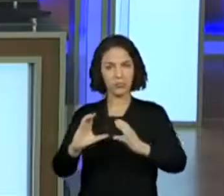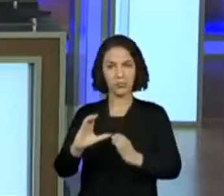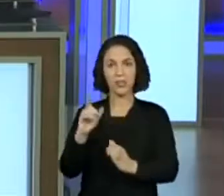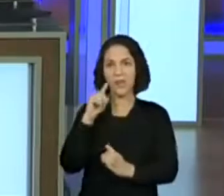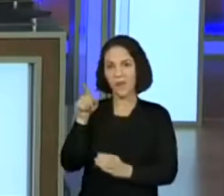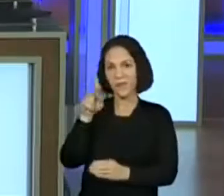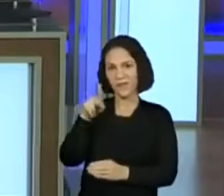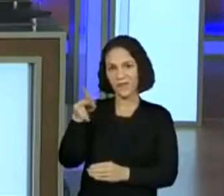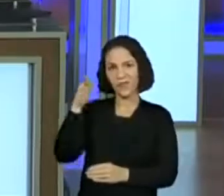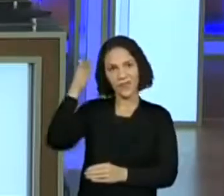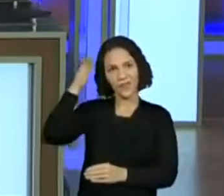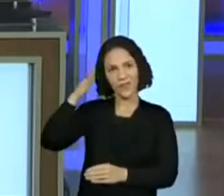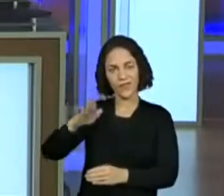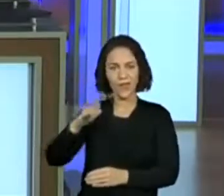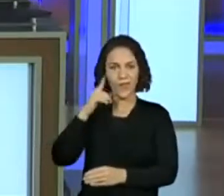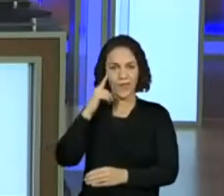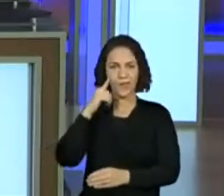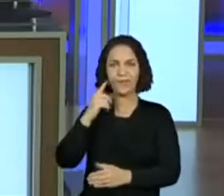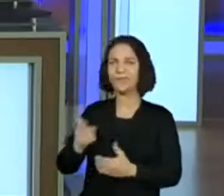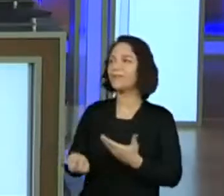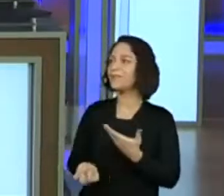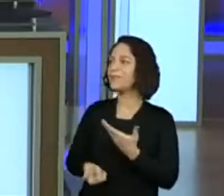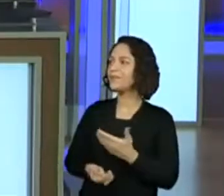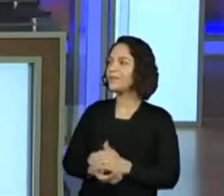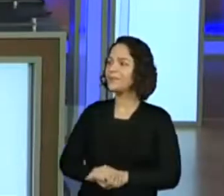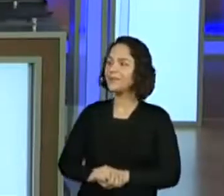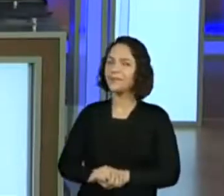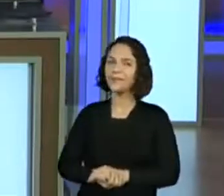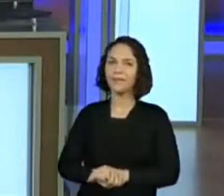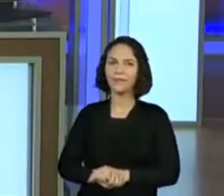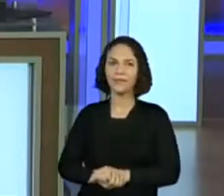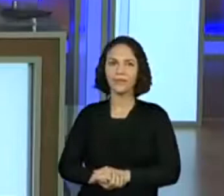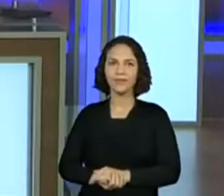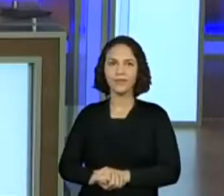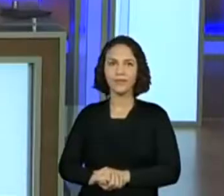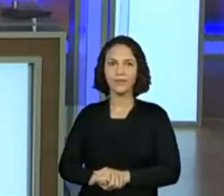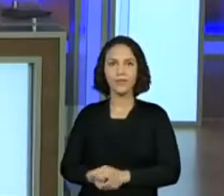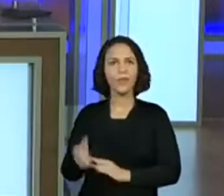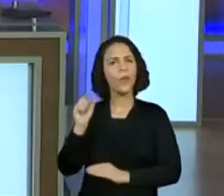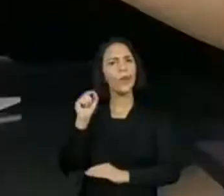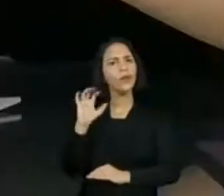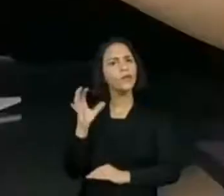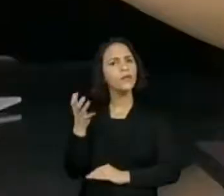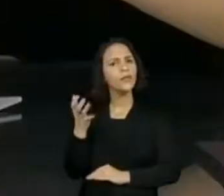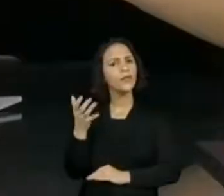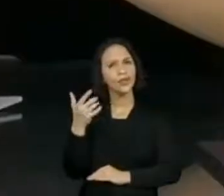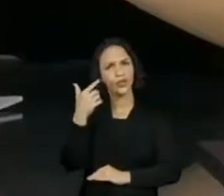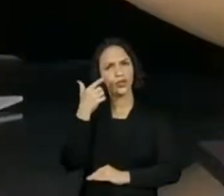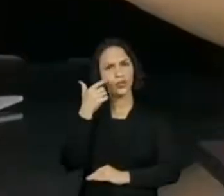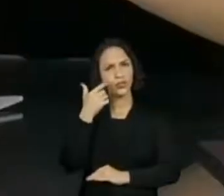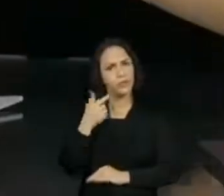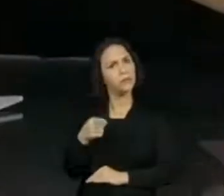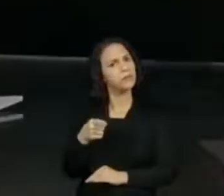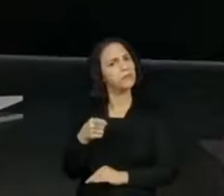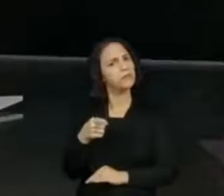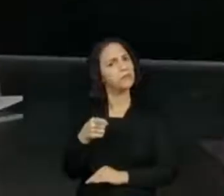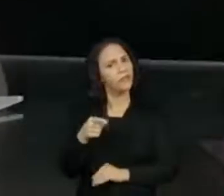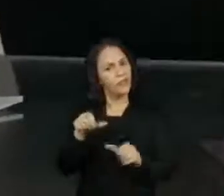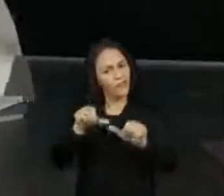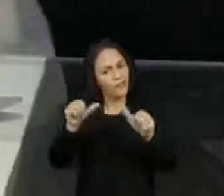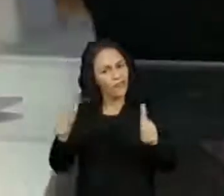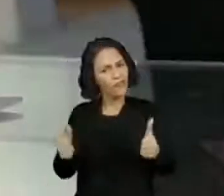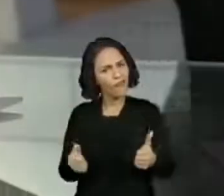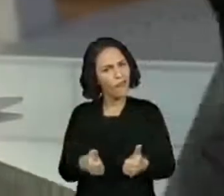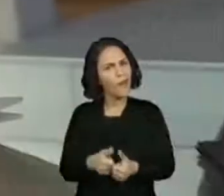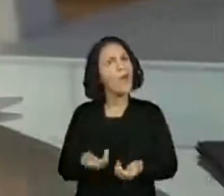vai circular aqui para a gente. Vamos ver o que vai sair daqui, né? O que será que vai sair desse formato?